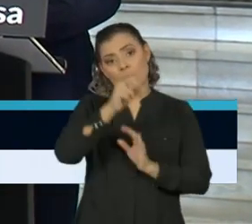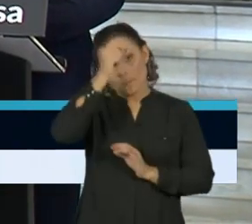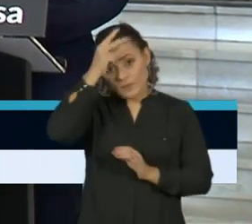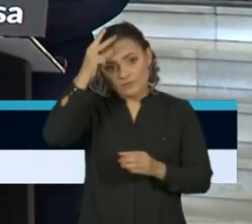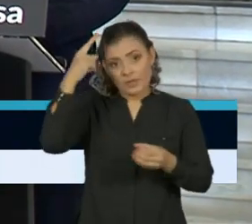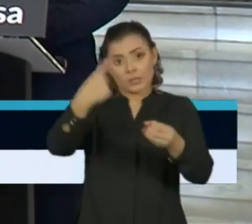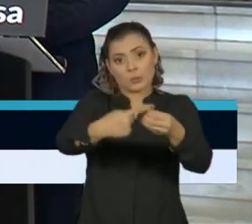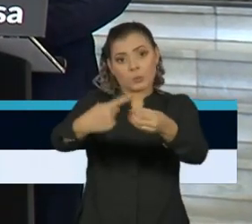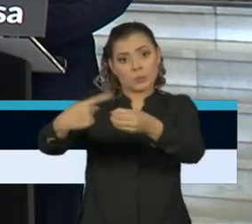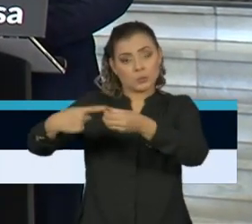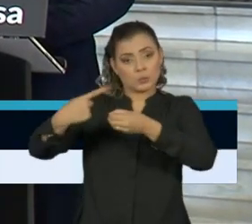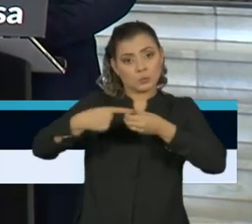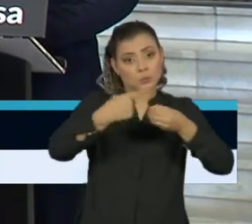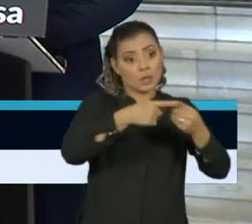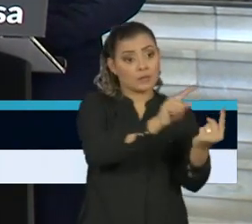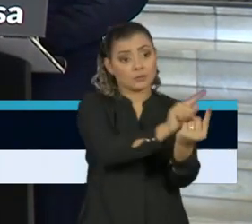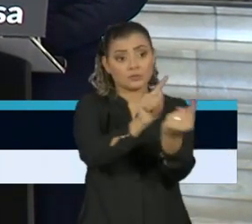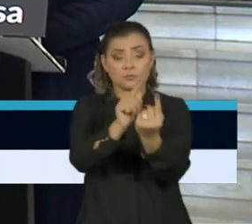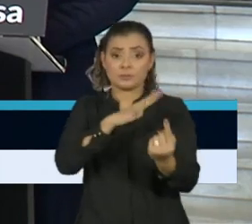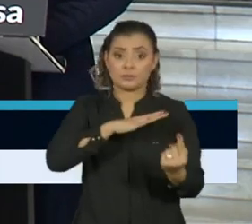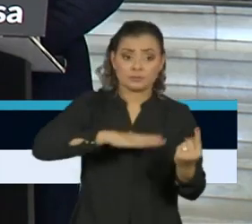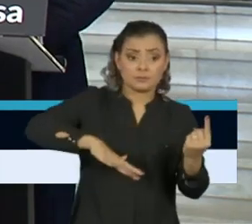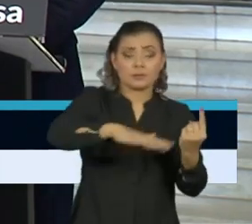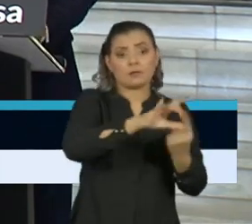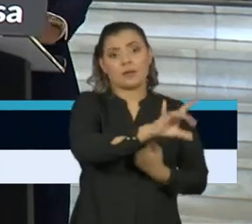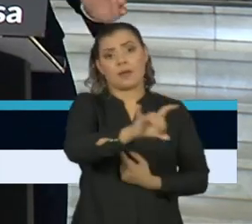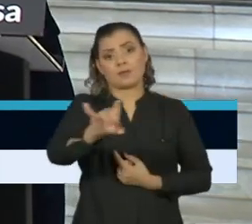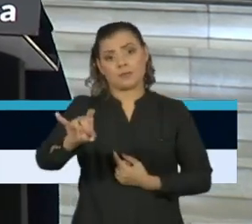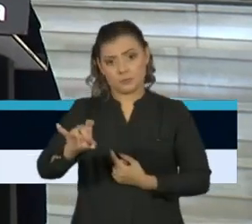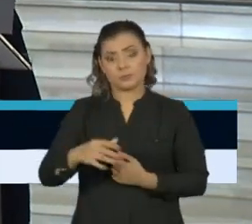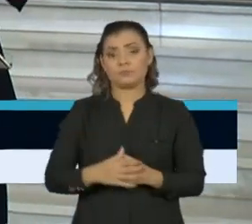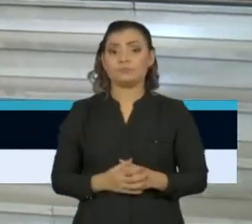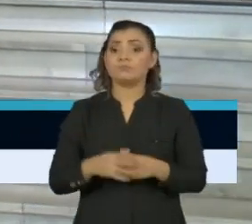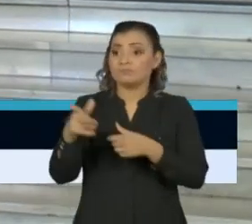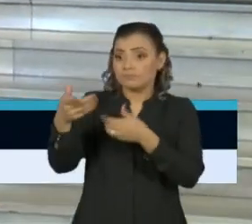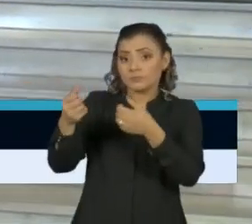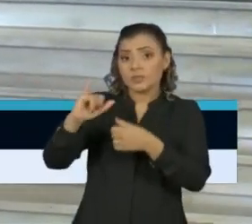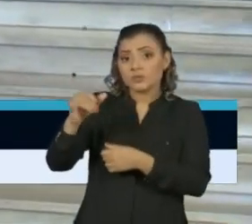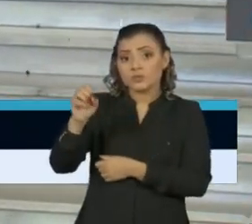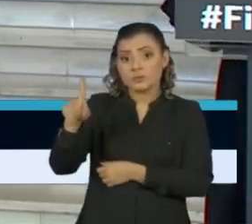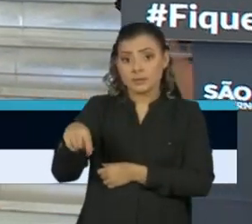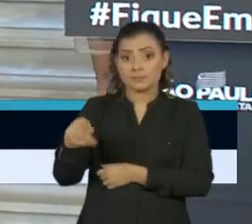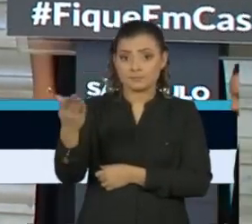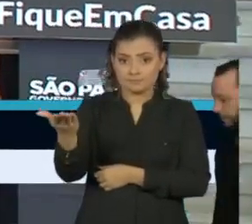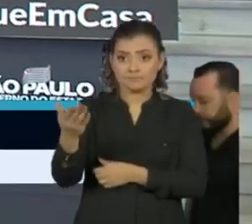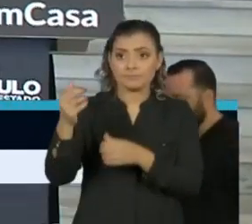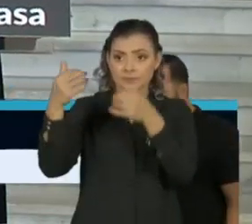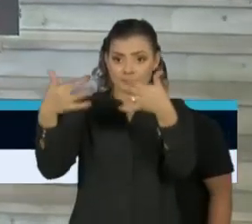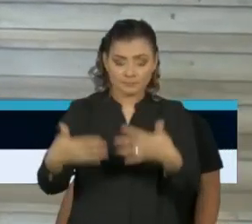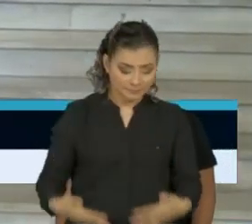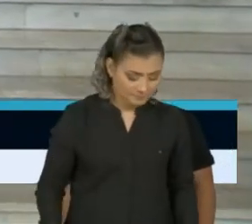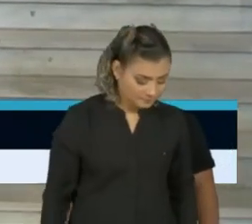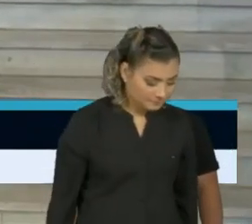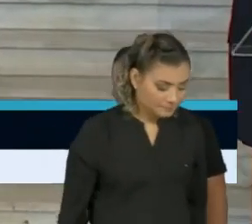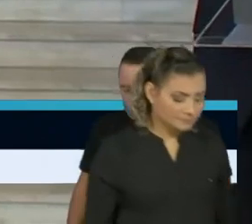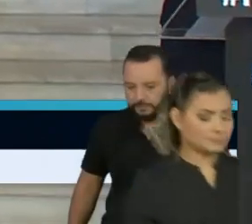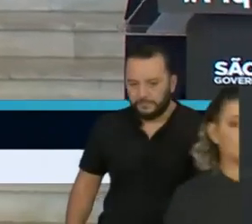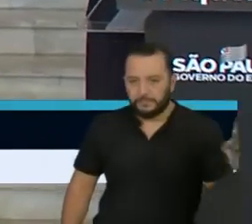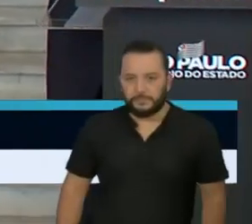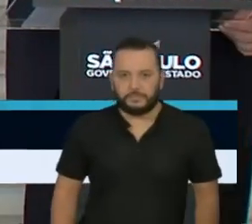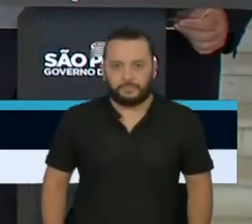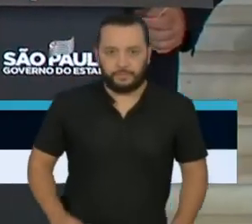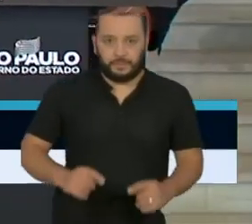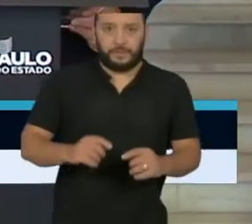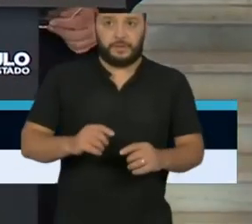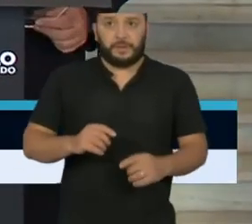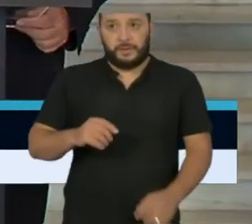prefeito e prefeita que atende as cidades e as suas comunidades. Então, Dr. Zé Henrique Guerma e depois a Prefeitura de São